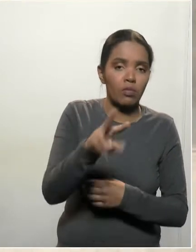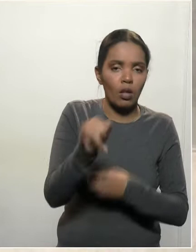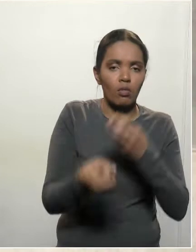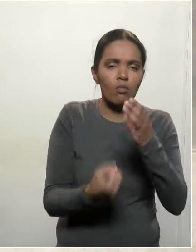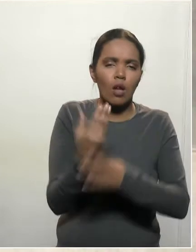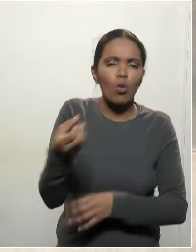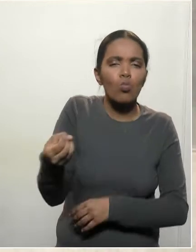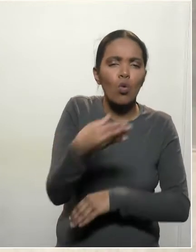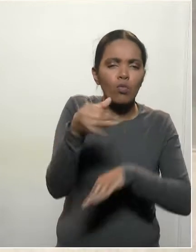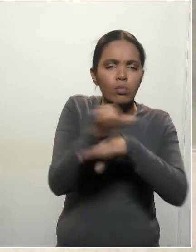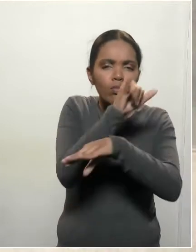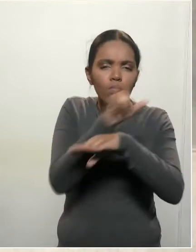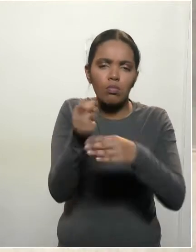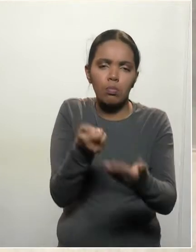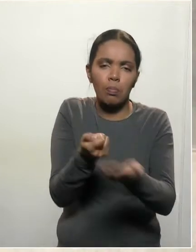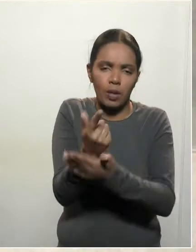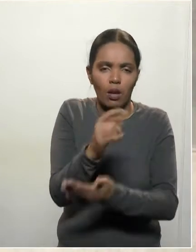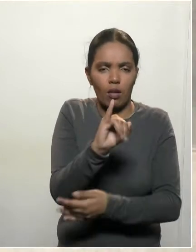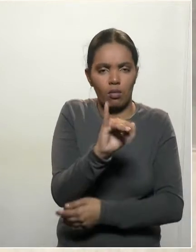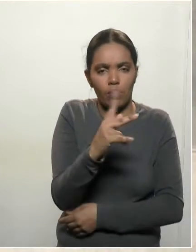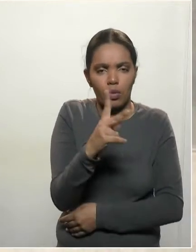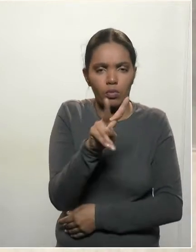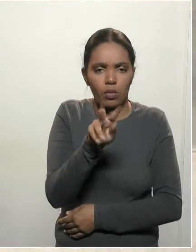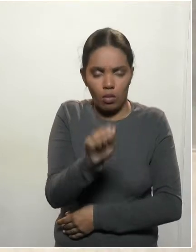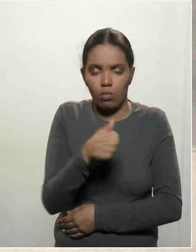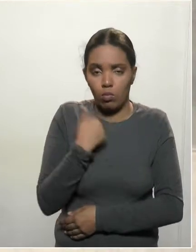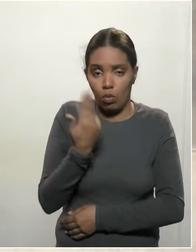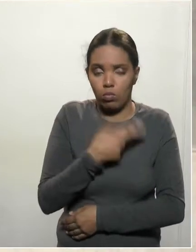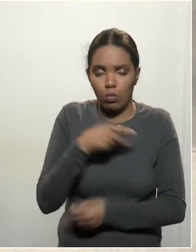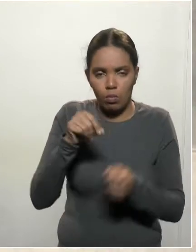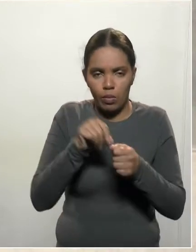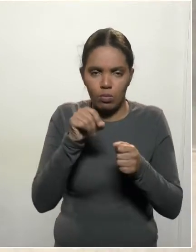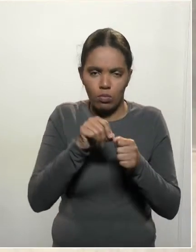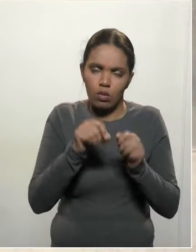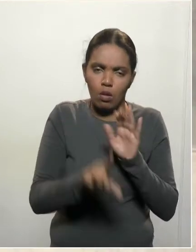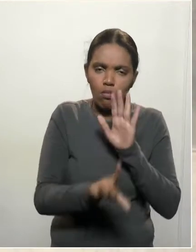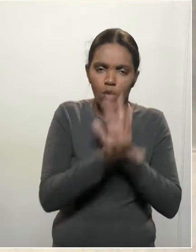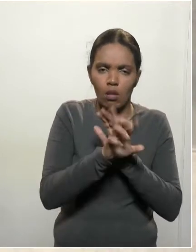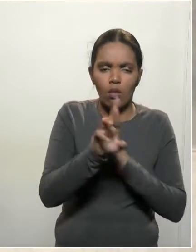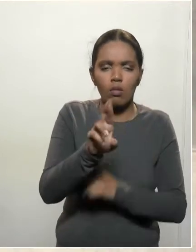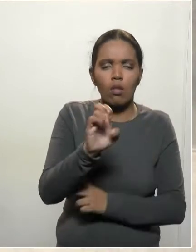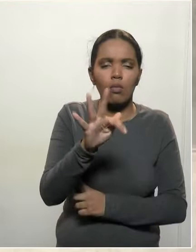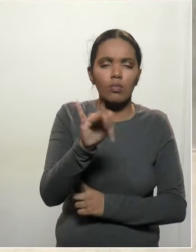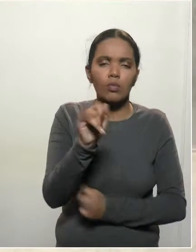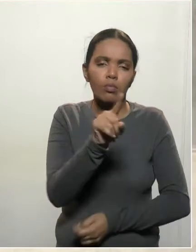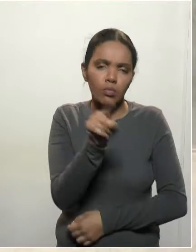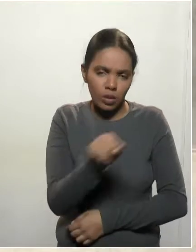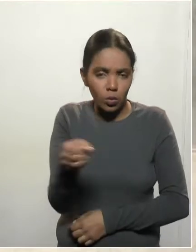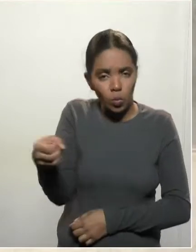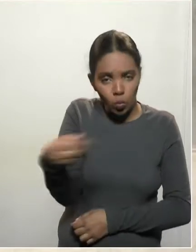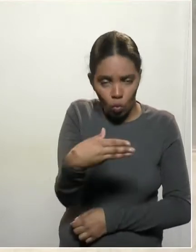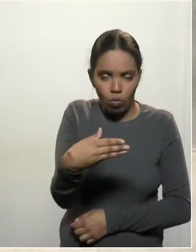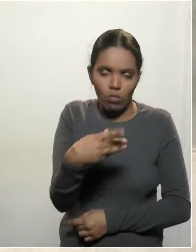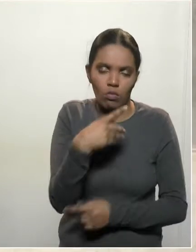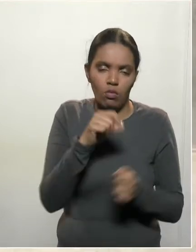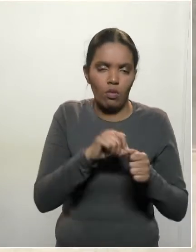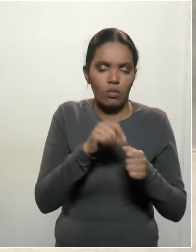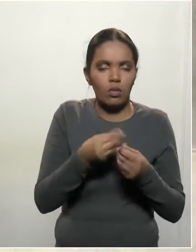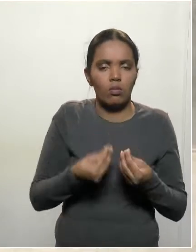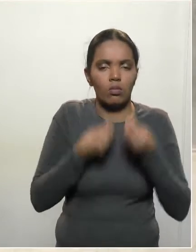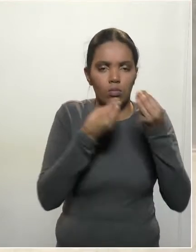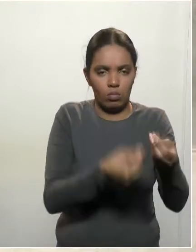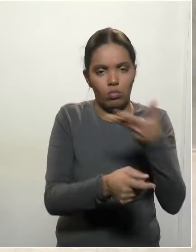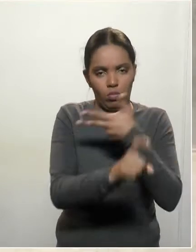pandemia, certamente, nós encaminharemos aqui as lideranças, aqui junto com a liderança do governo, encaminhará uma demanda junto ao governo do